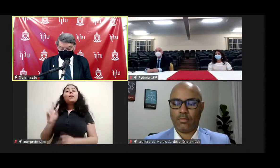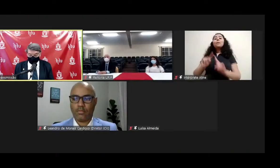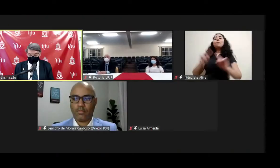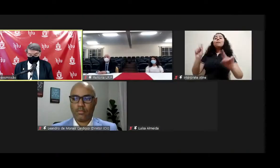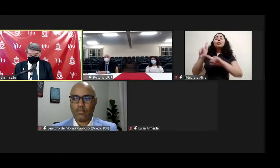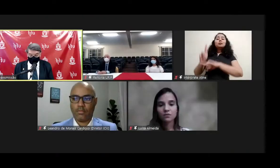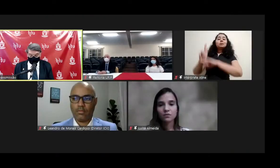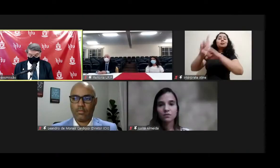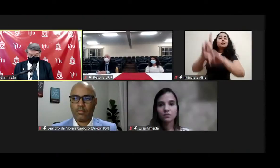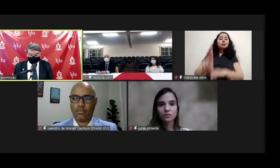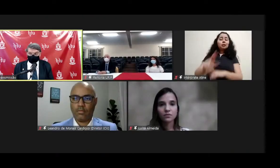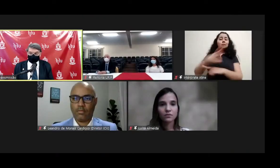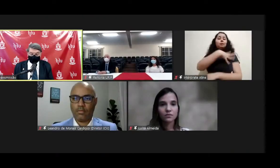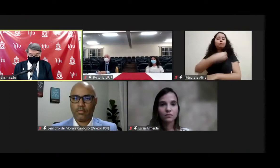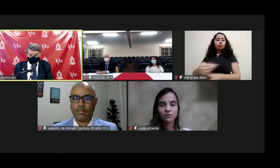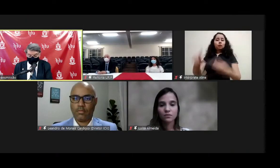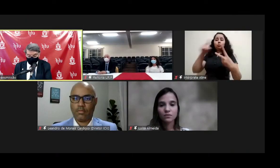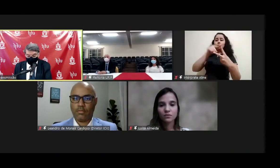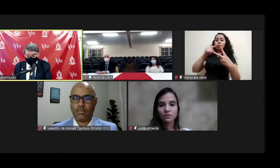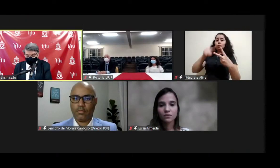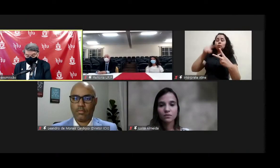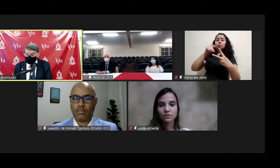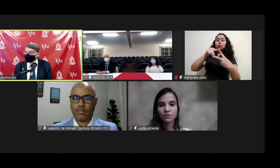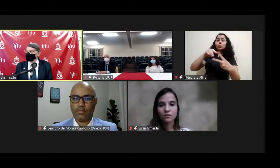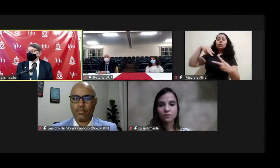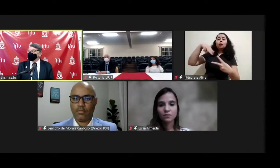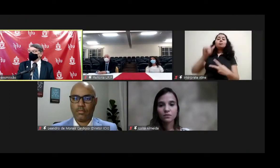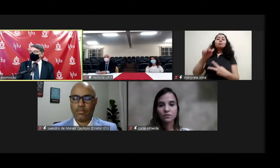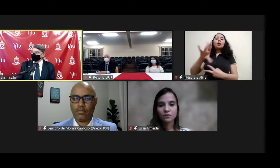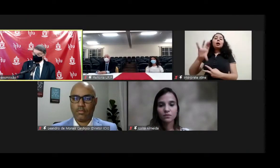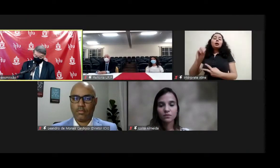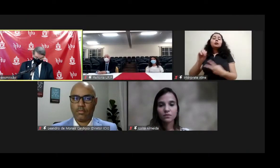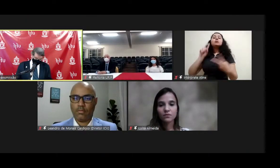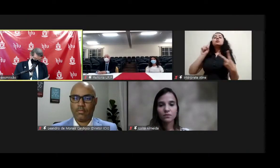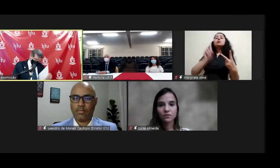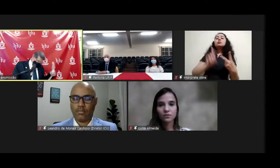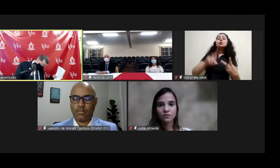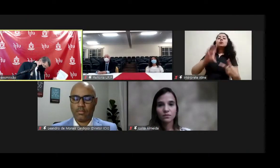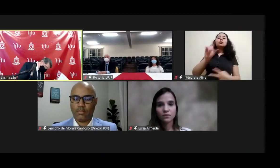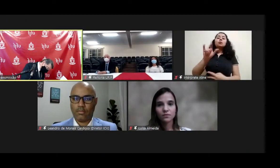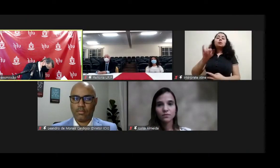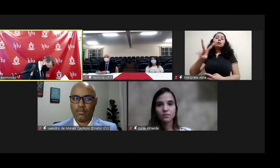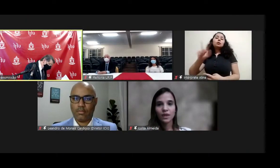Vieira Almeida, e Márcio dos Santos Almeida Júnior.